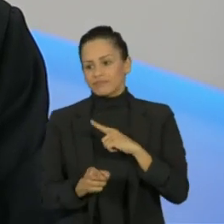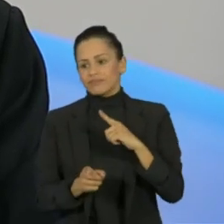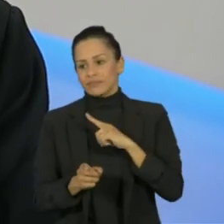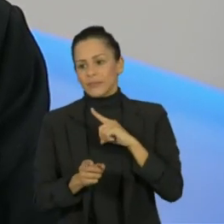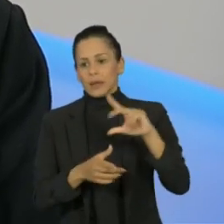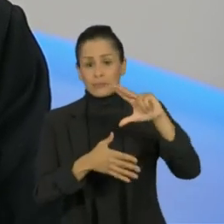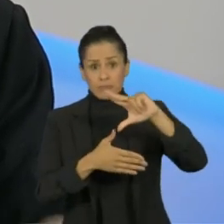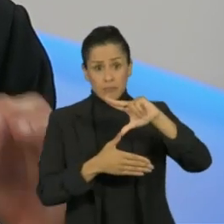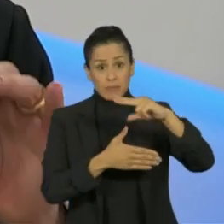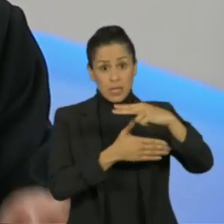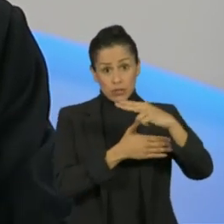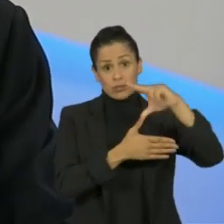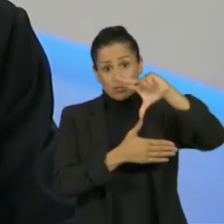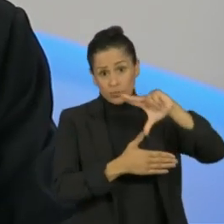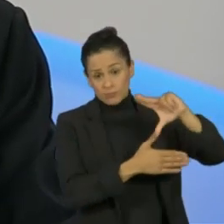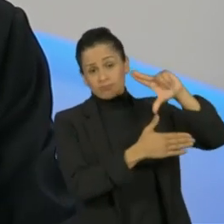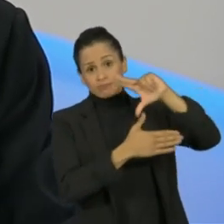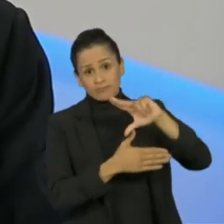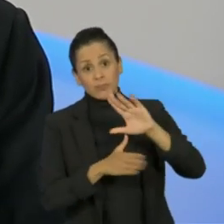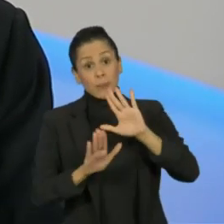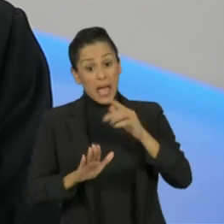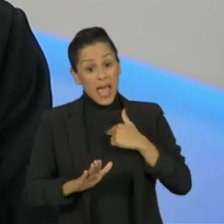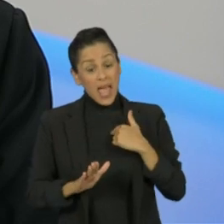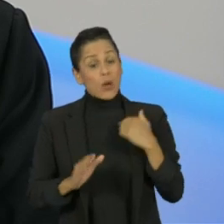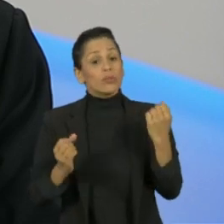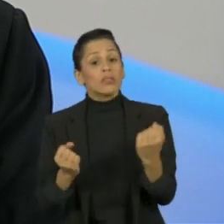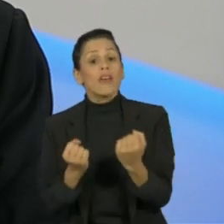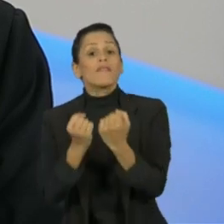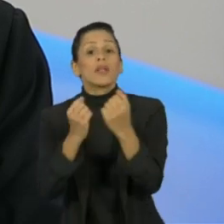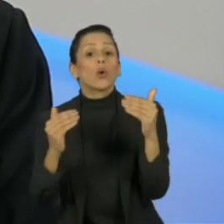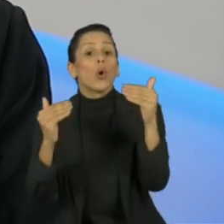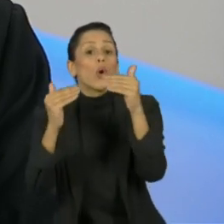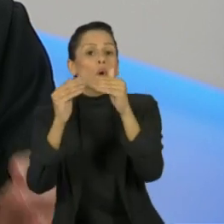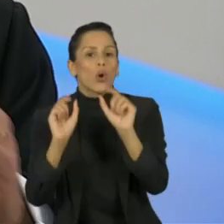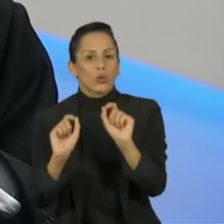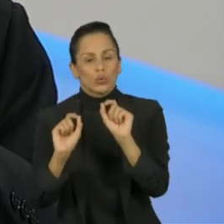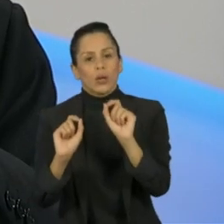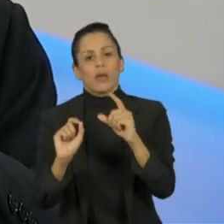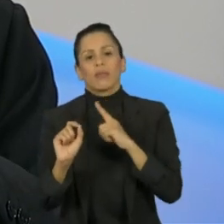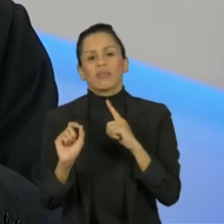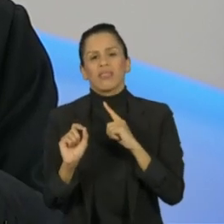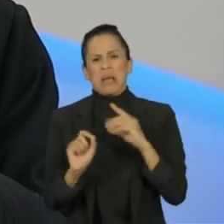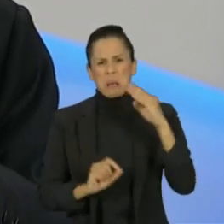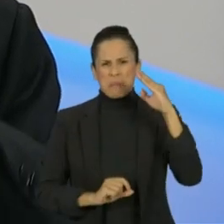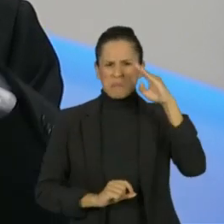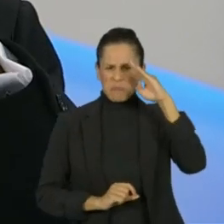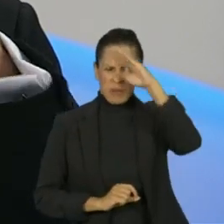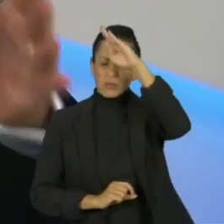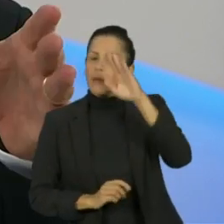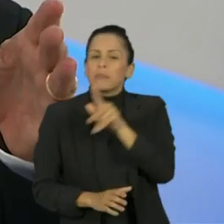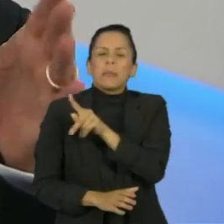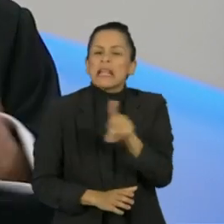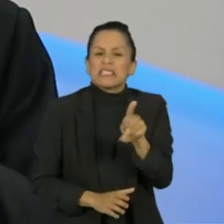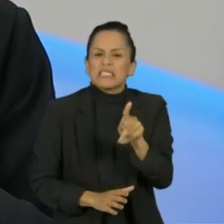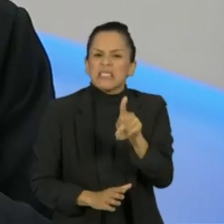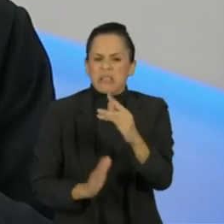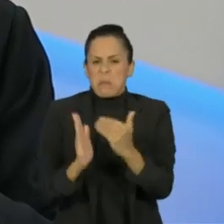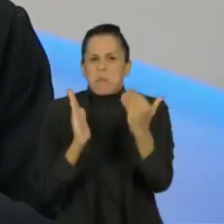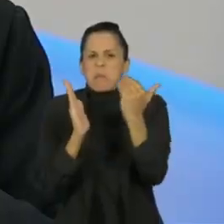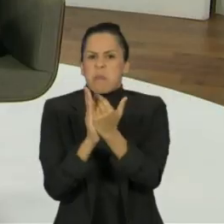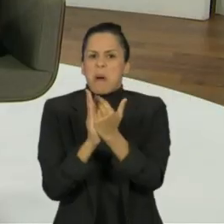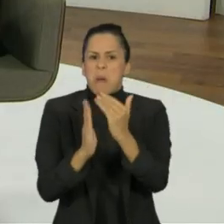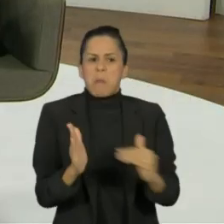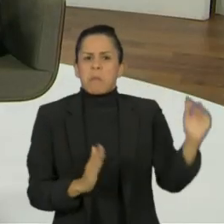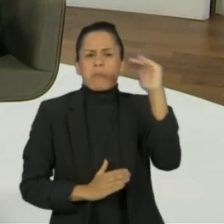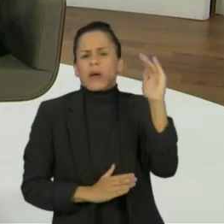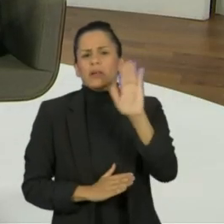defensor mesmo é da atenuação do hiperpresidencialismo brasileiro com a separação entre chefia de Estado e chefia